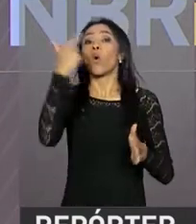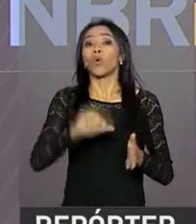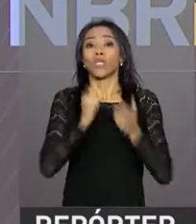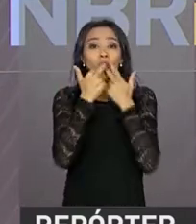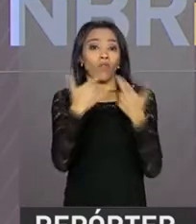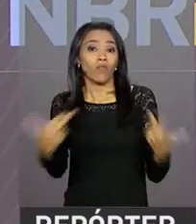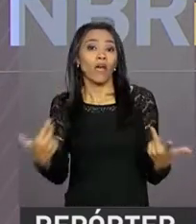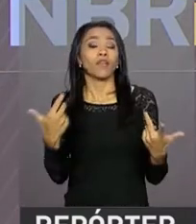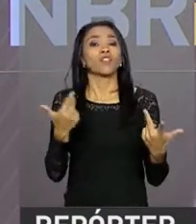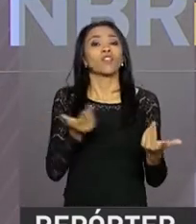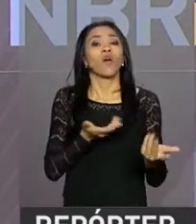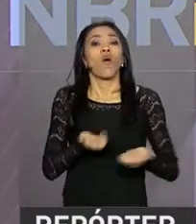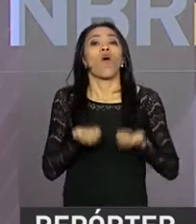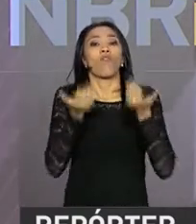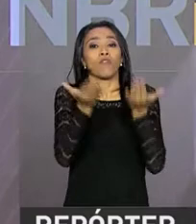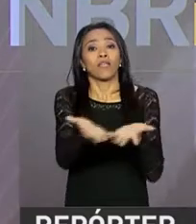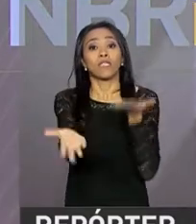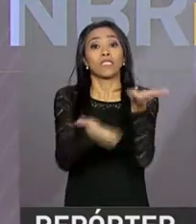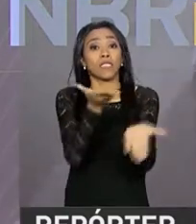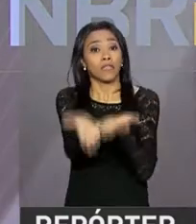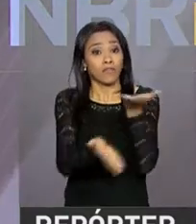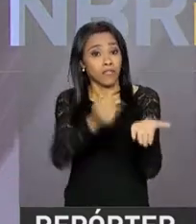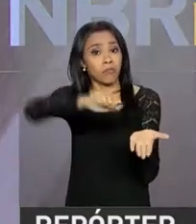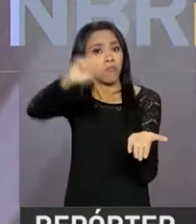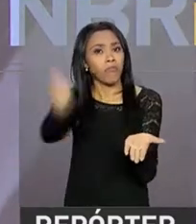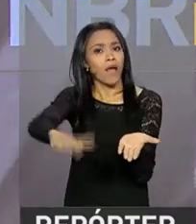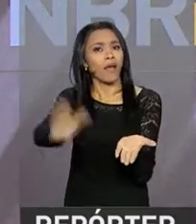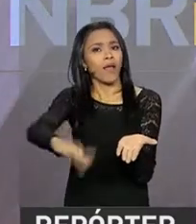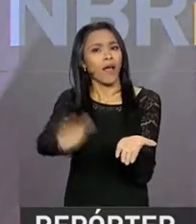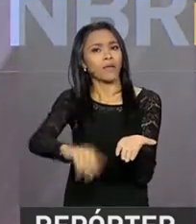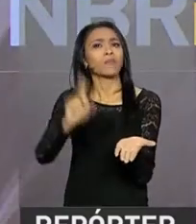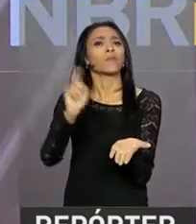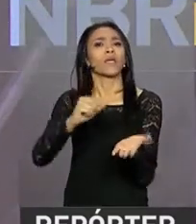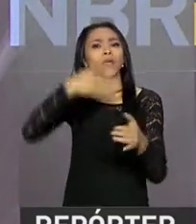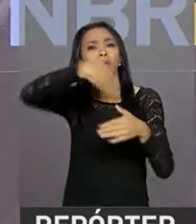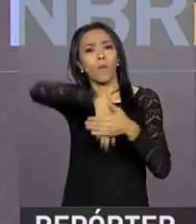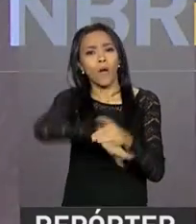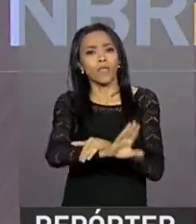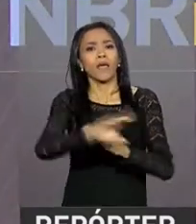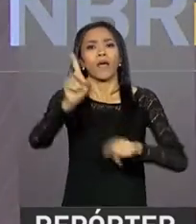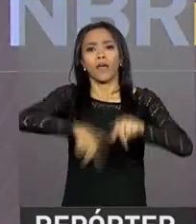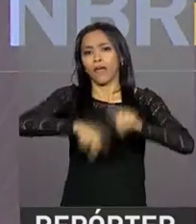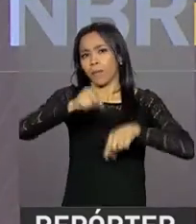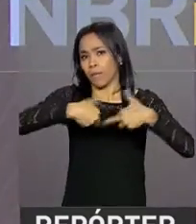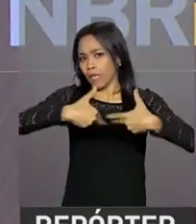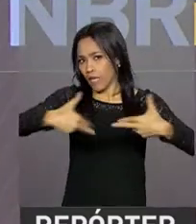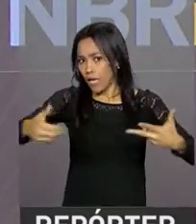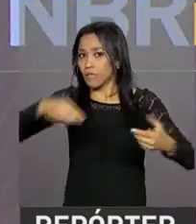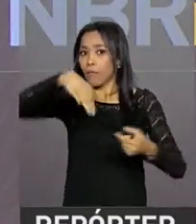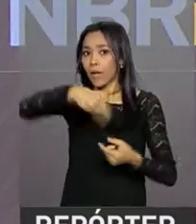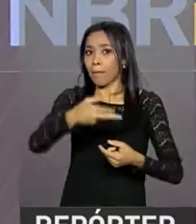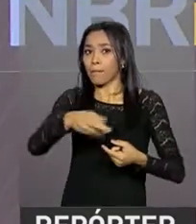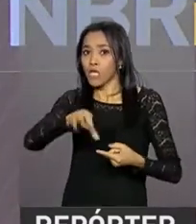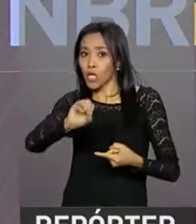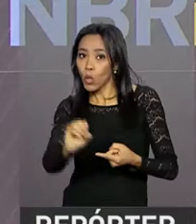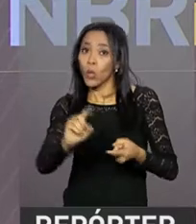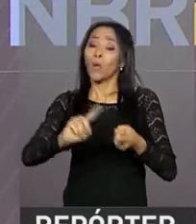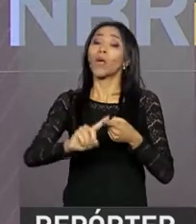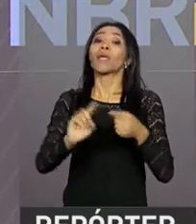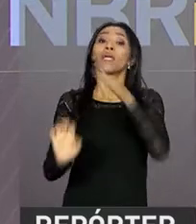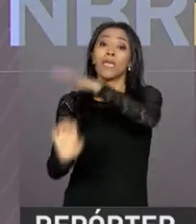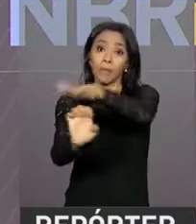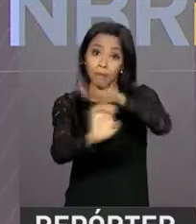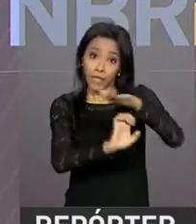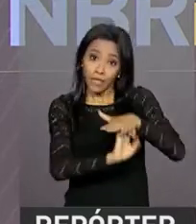um serviço mais barato de armazenamento e distribuição de produtos para micro e pequenas empresas